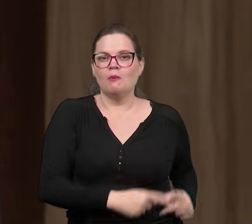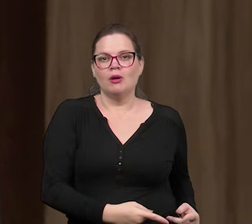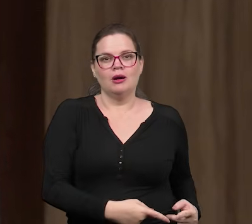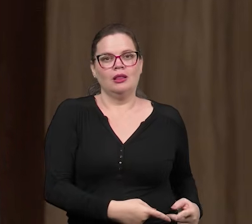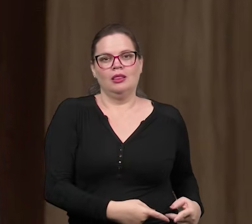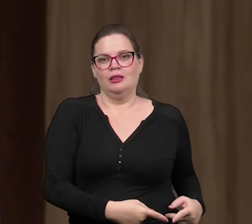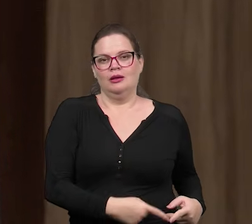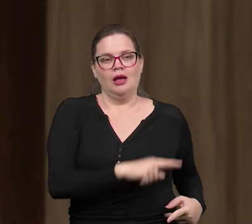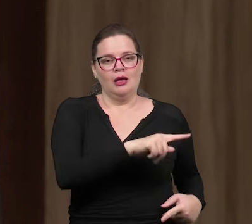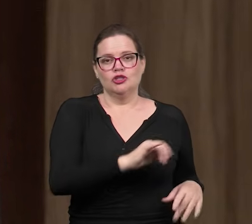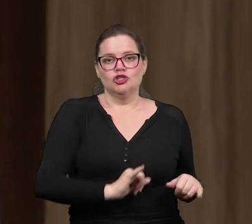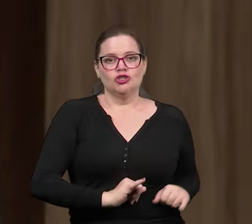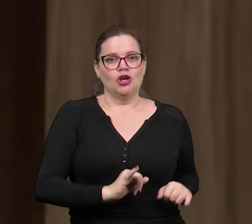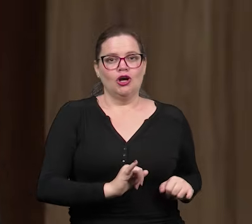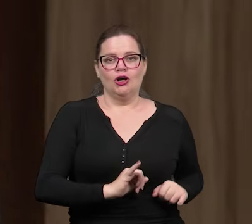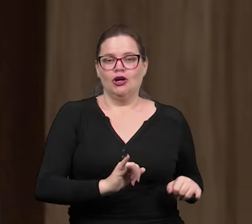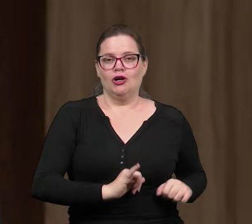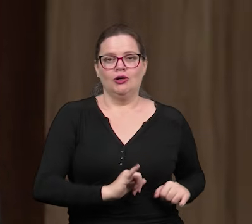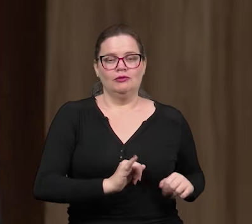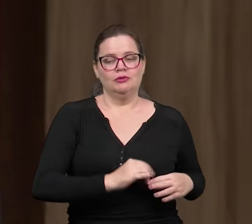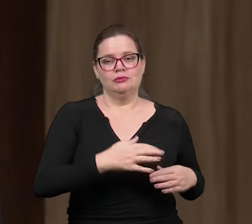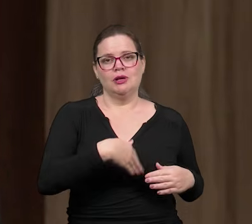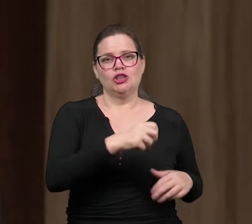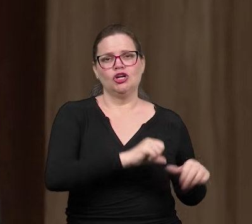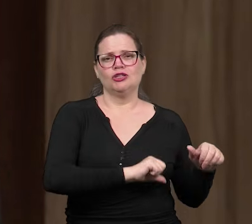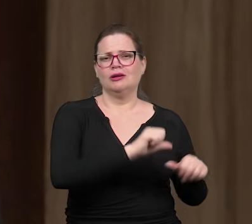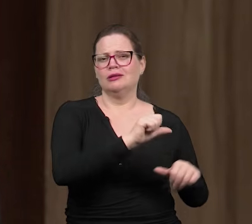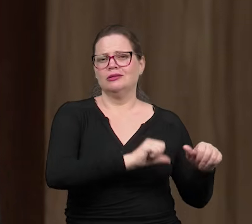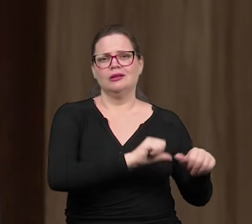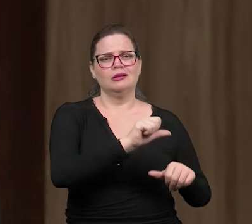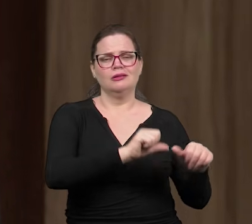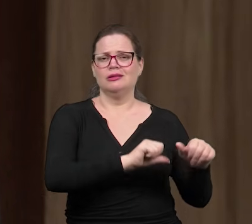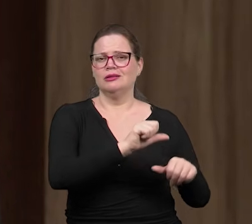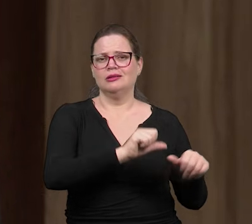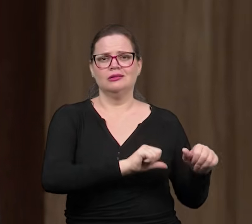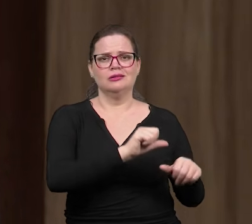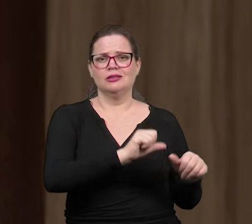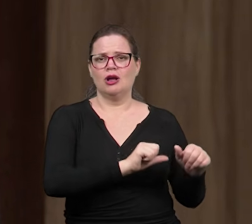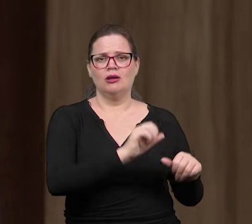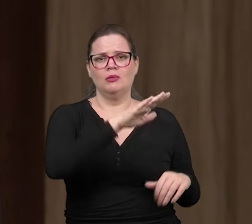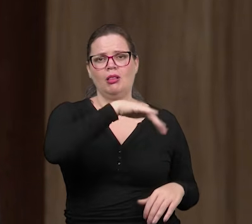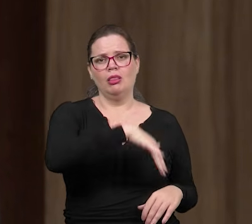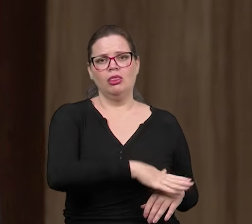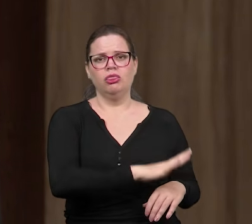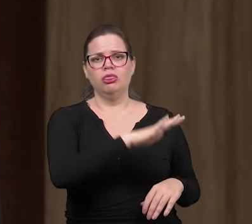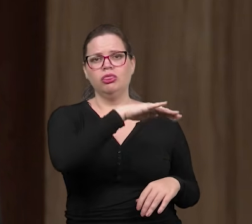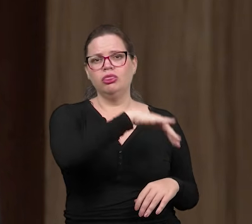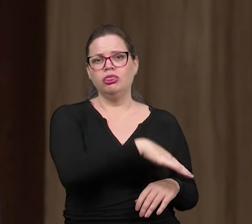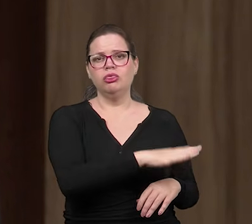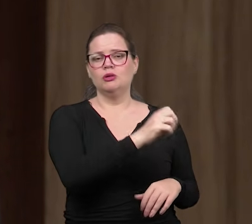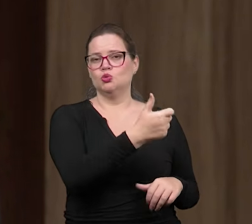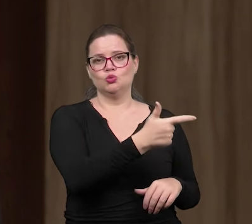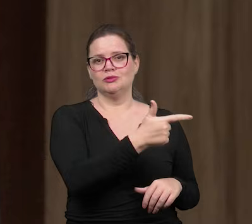ela sofre ao longo dos anos as suas oscilações, né?